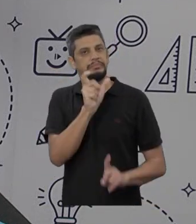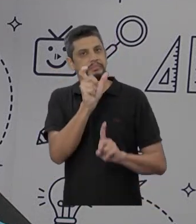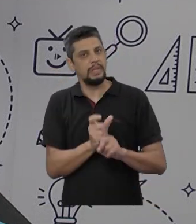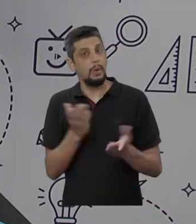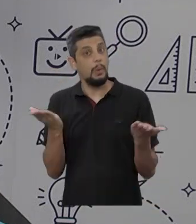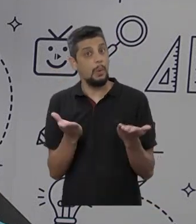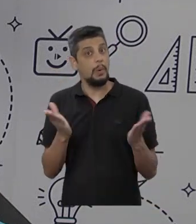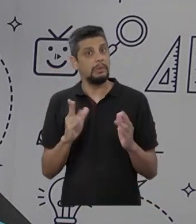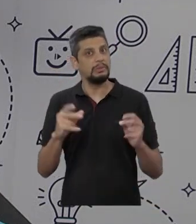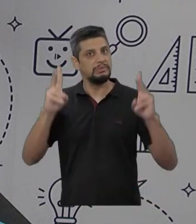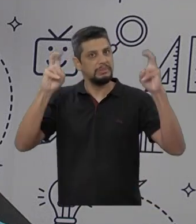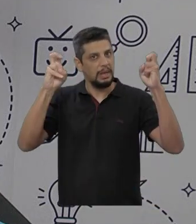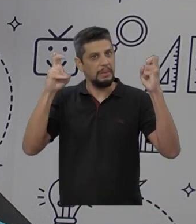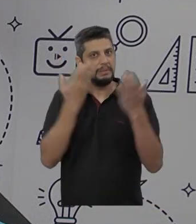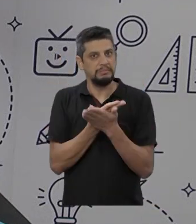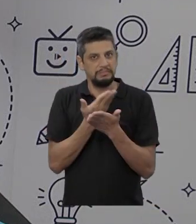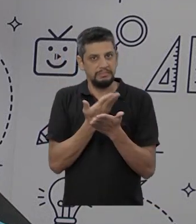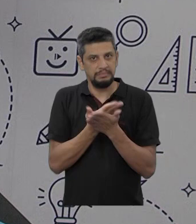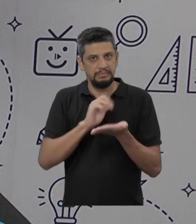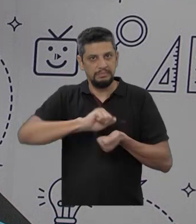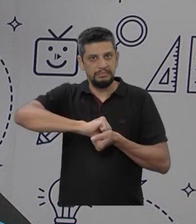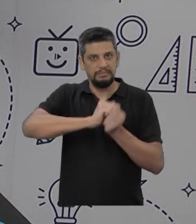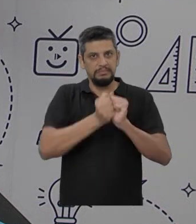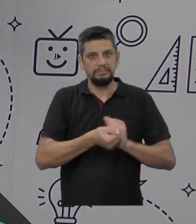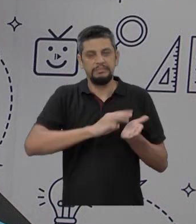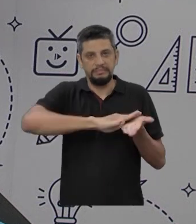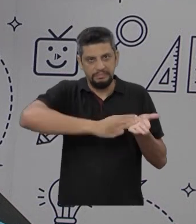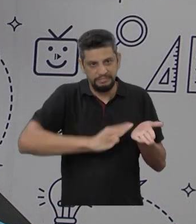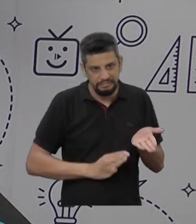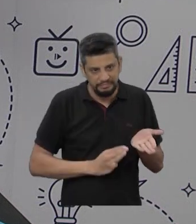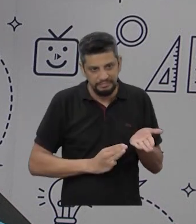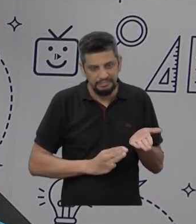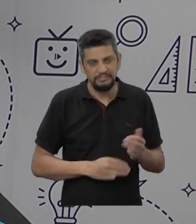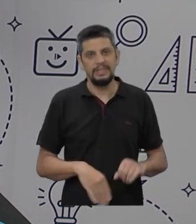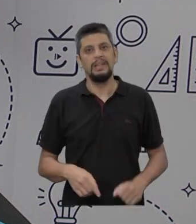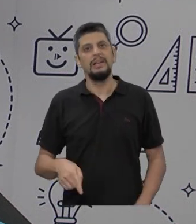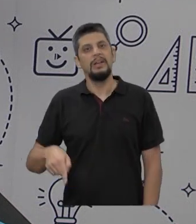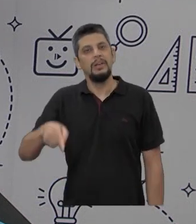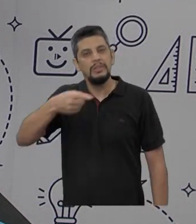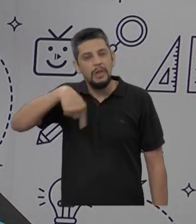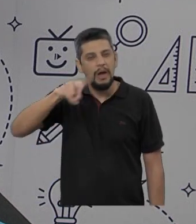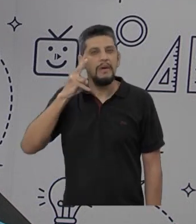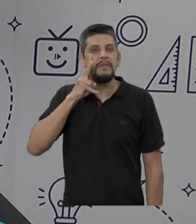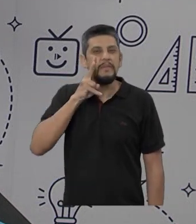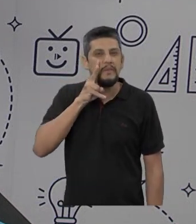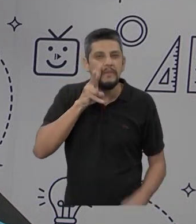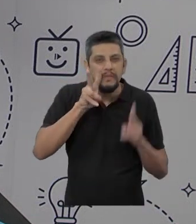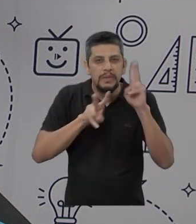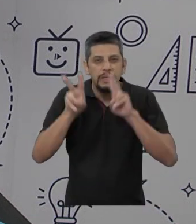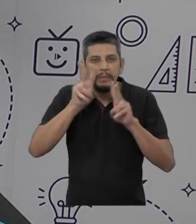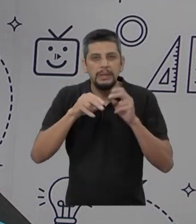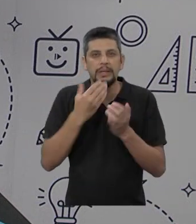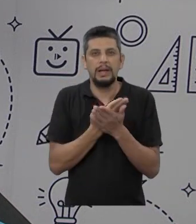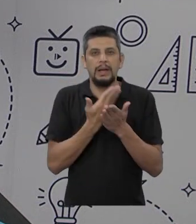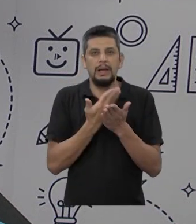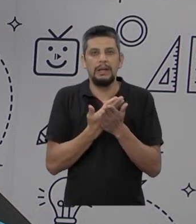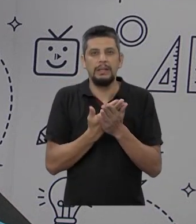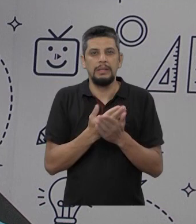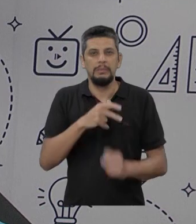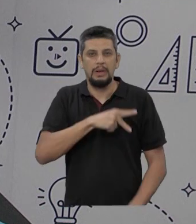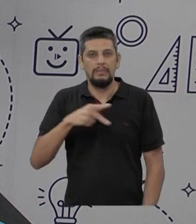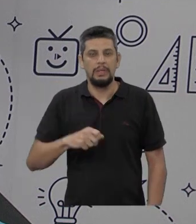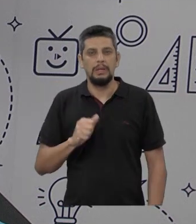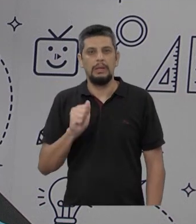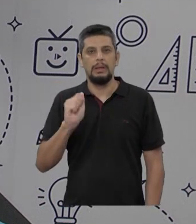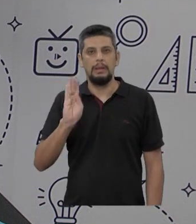é exatamente esse tema que a gente vai retomar agora na aula de adequação metodológica. Nós vimos nas aulas das professoras